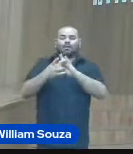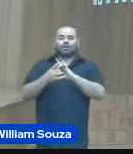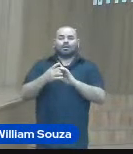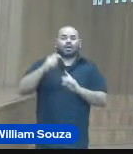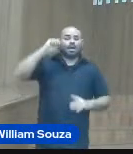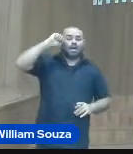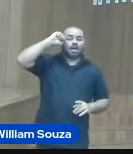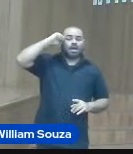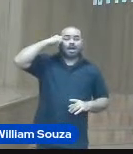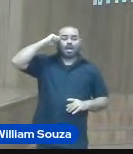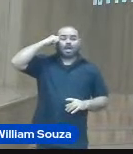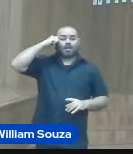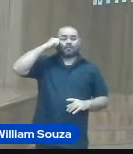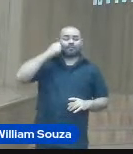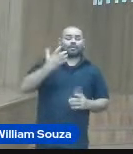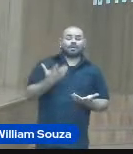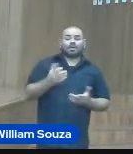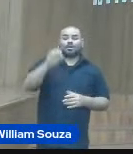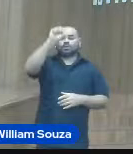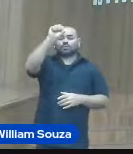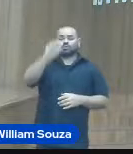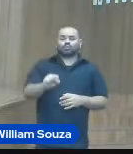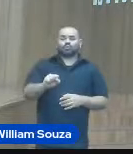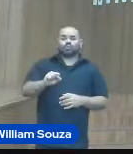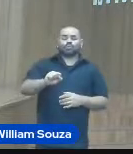hoje que a gente chama de sul-americano,